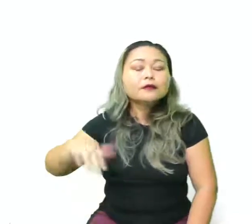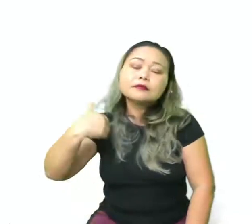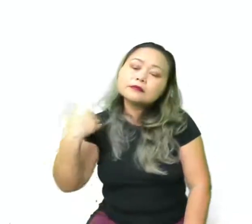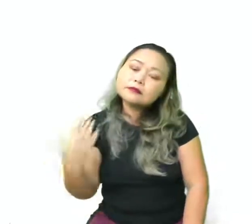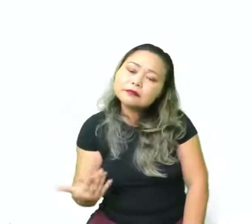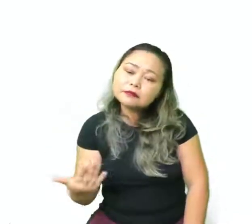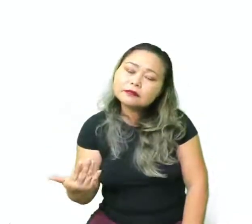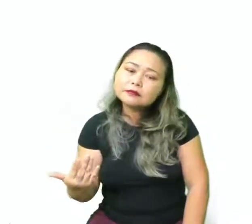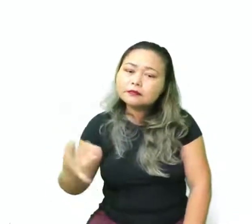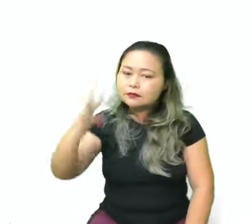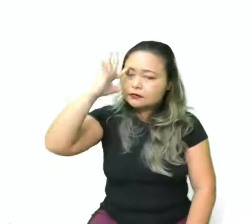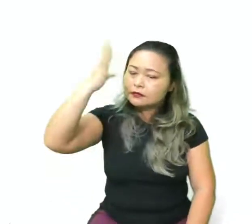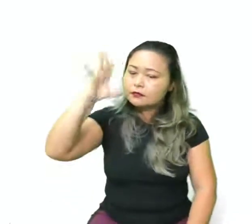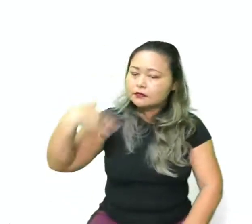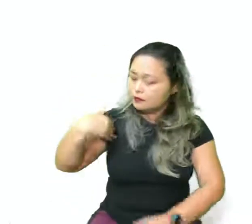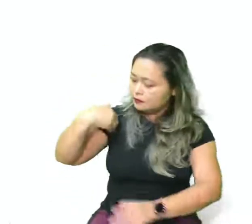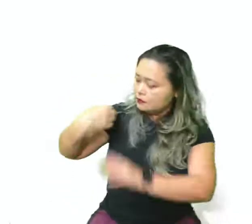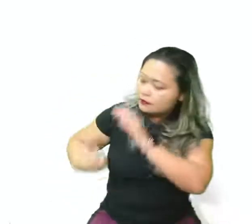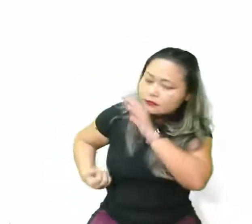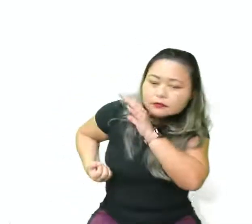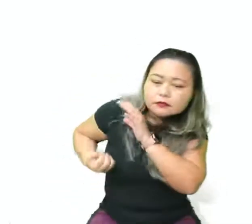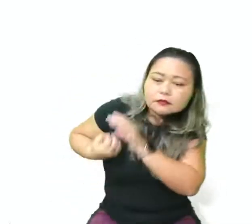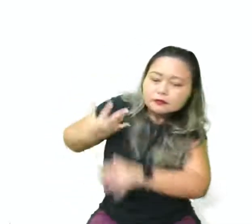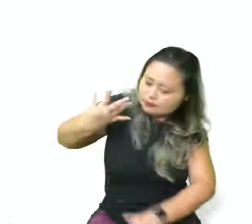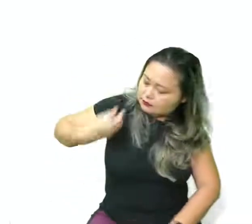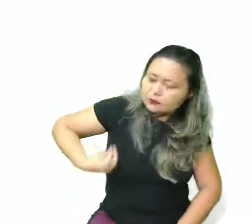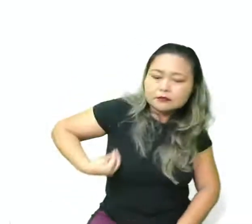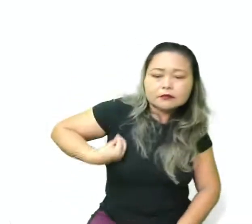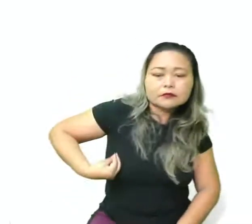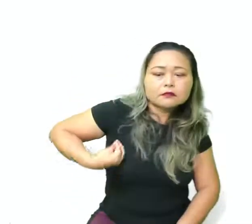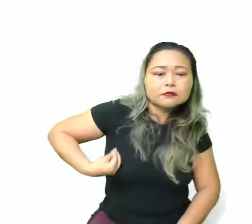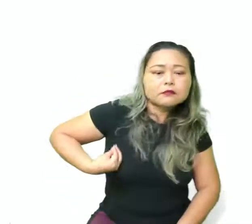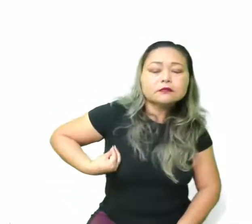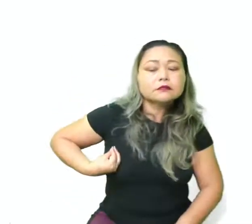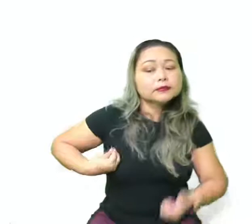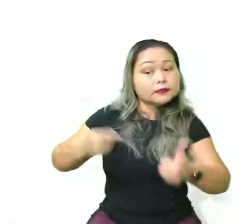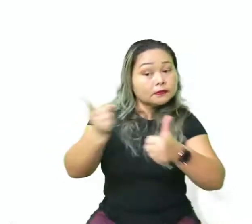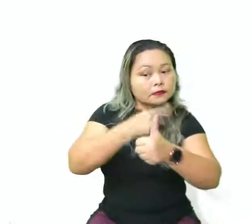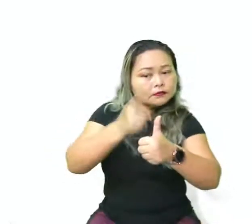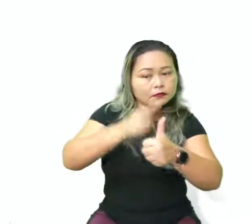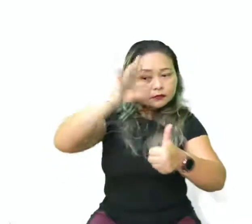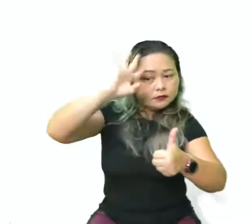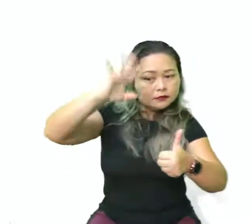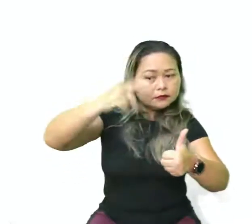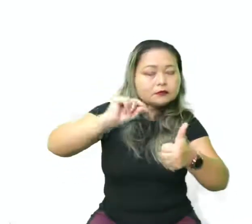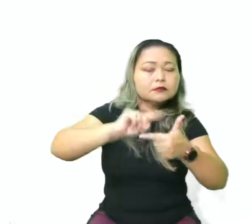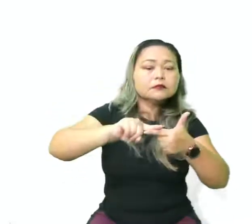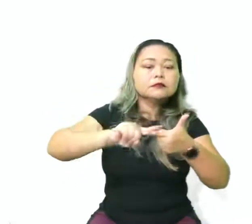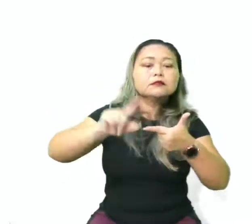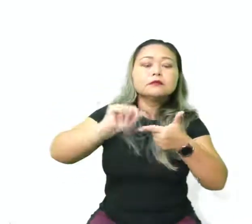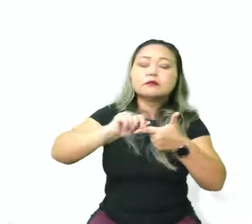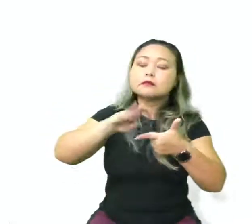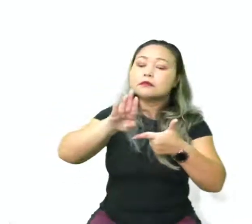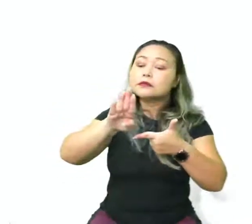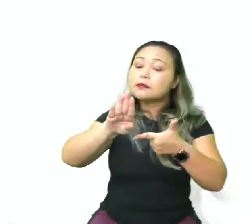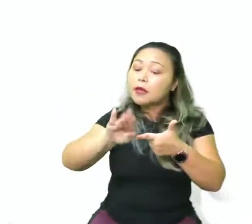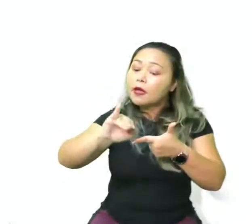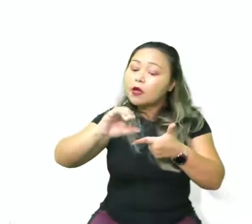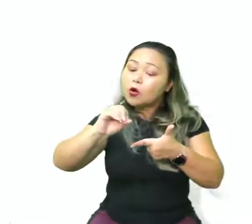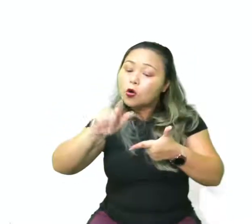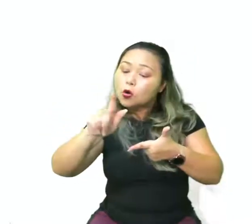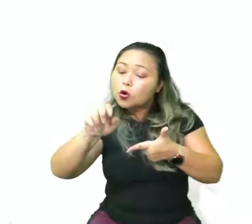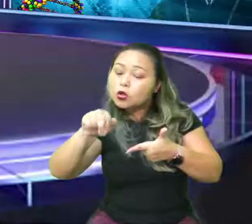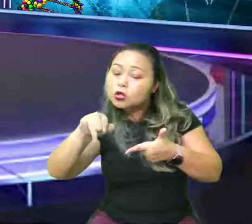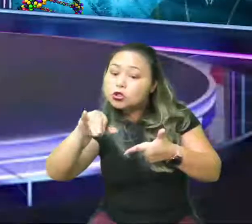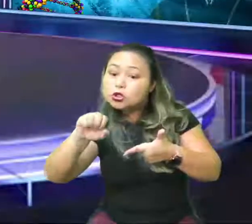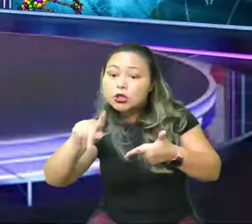Então, nós vamos ter as teorias da origem da vida. E a primeira teoria que a gente vai falar aqui sobre a biogênese.